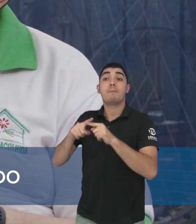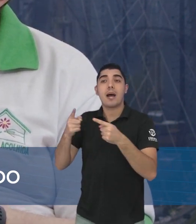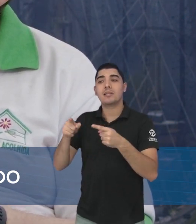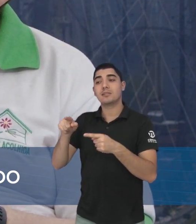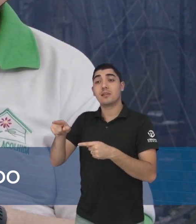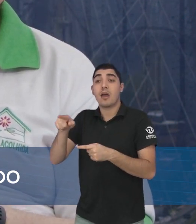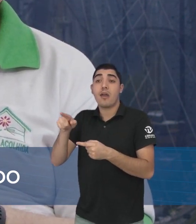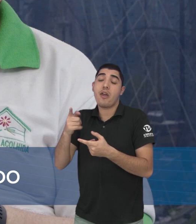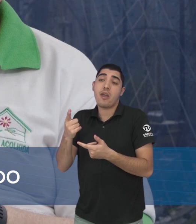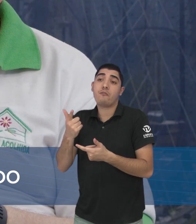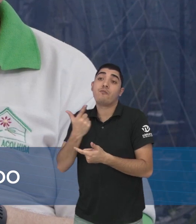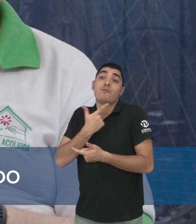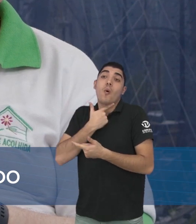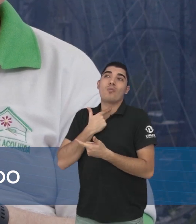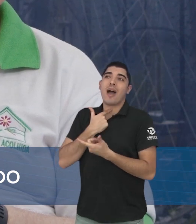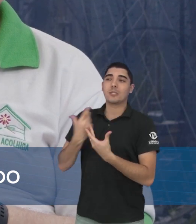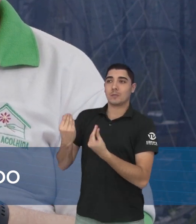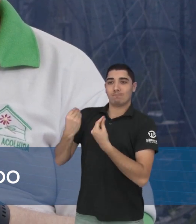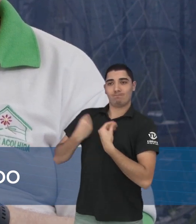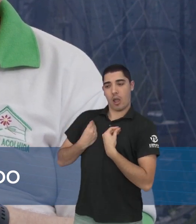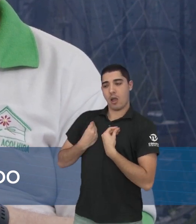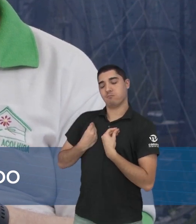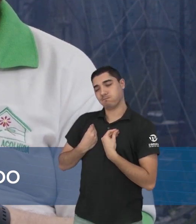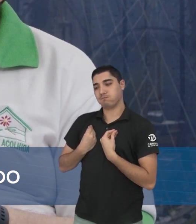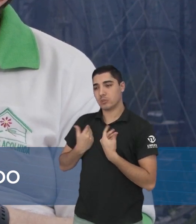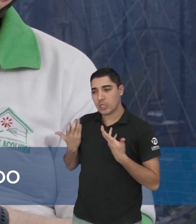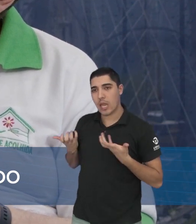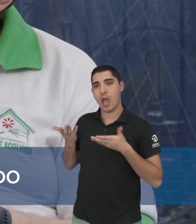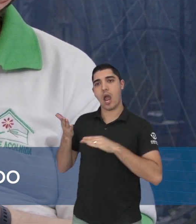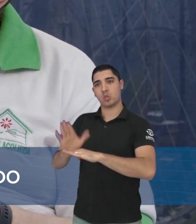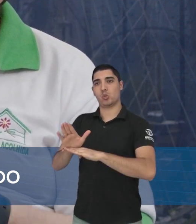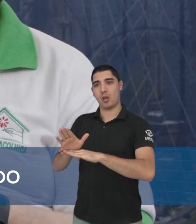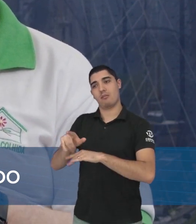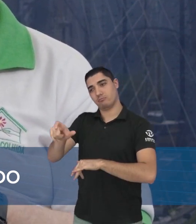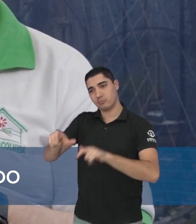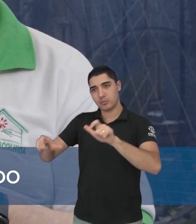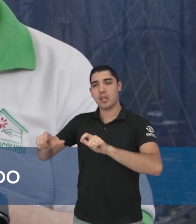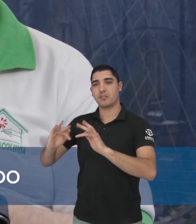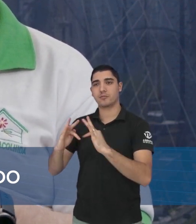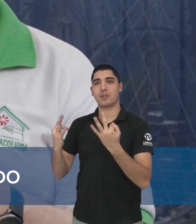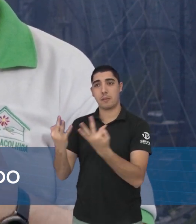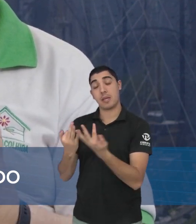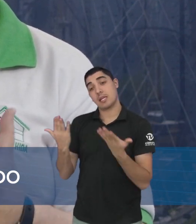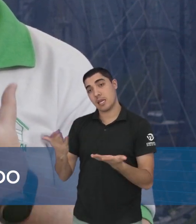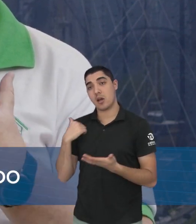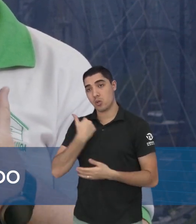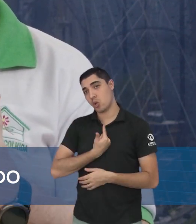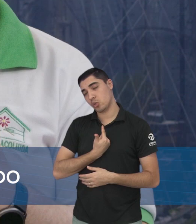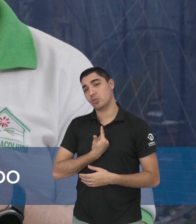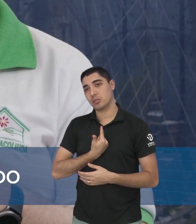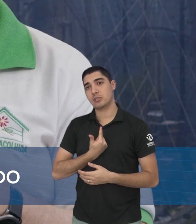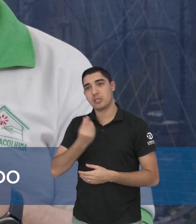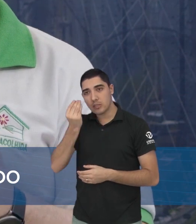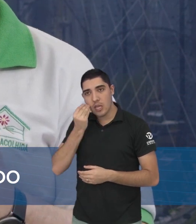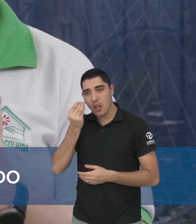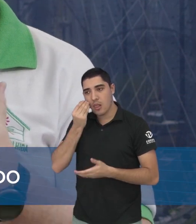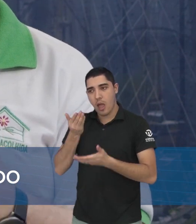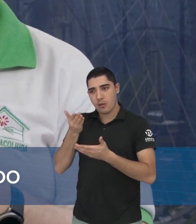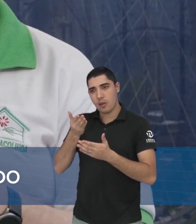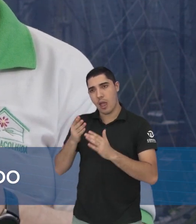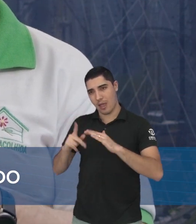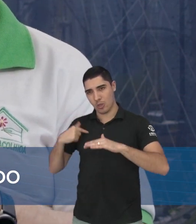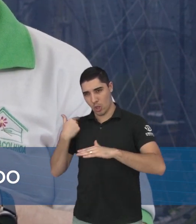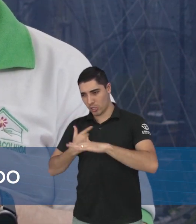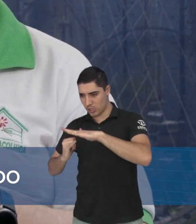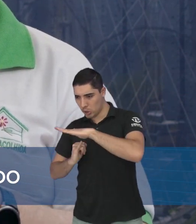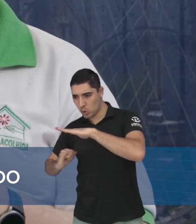onde enxerga os nossos braços, né? Parte das necessidades dessa família. Então a gente procura trazer para dentro